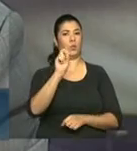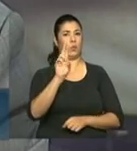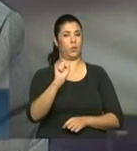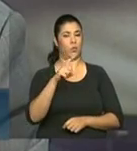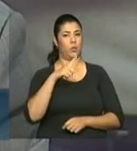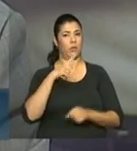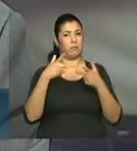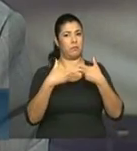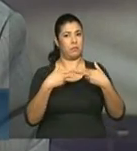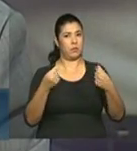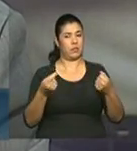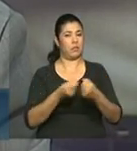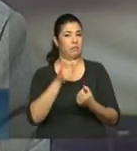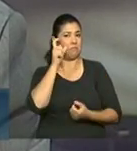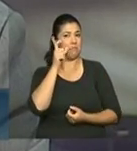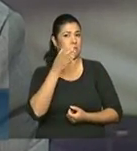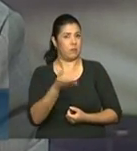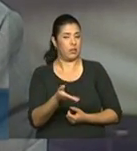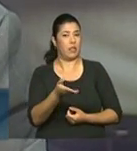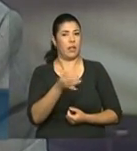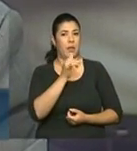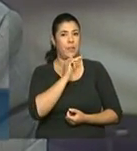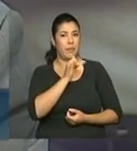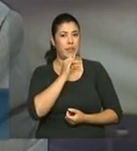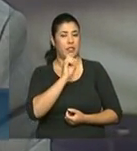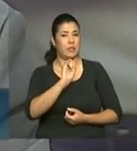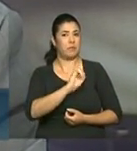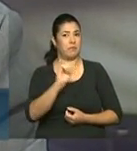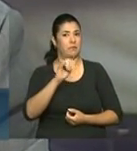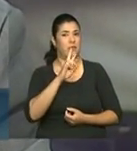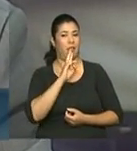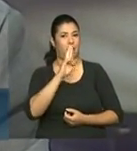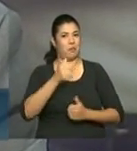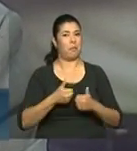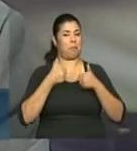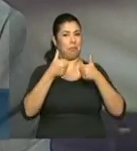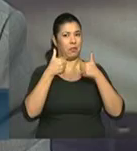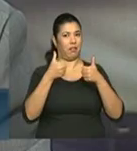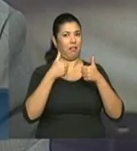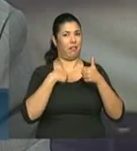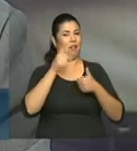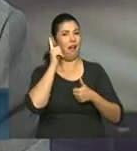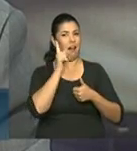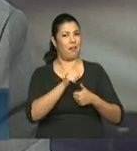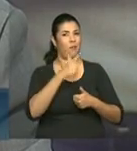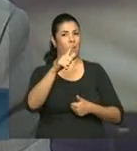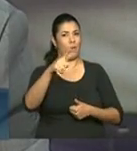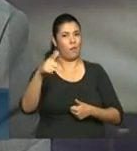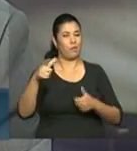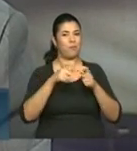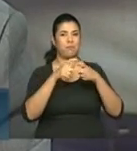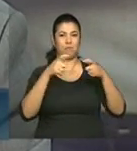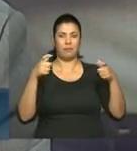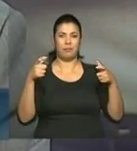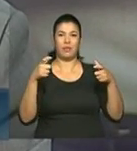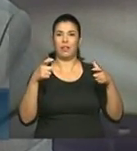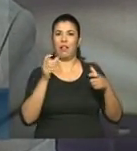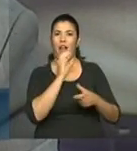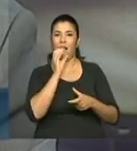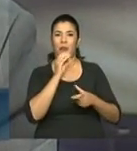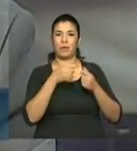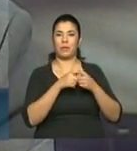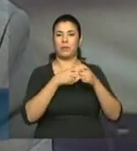essas características interessantes. Coisas, quando são positivas, ganham adesão, certo? De maneira, às vezes, até inesperada.